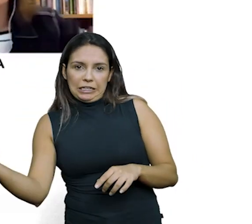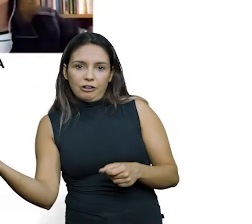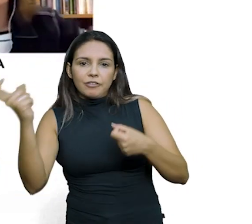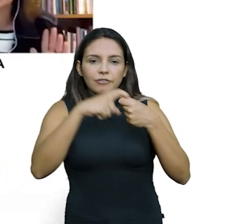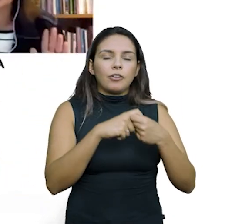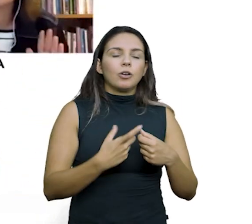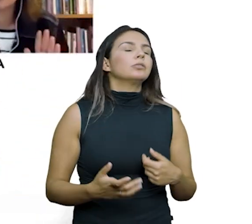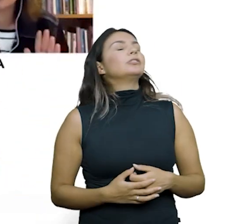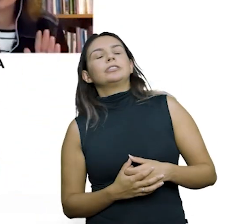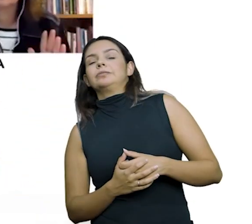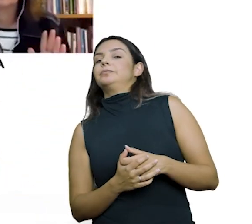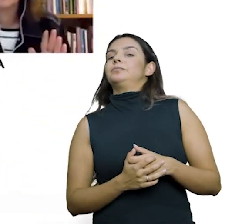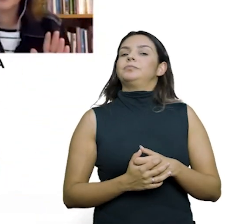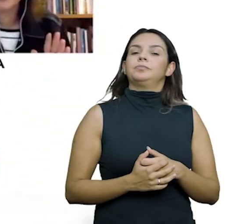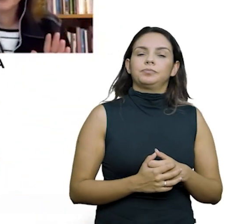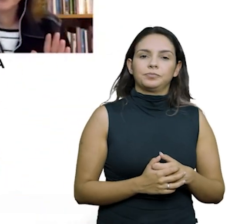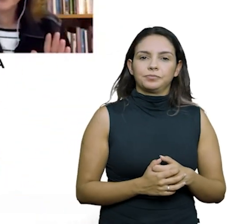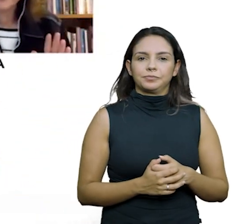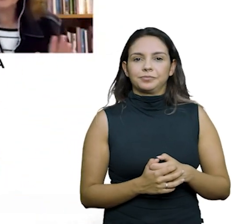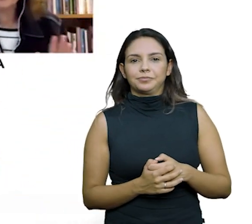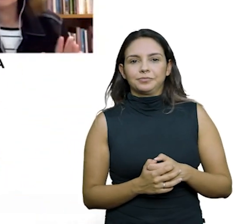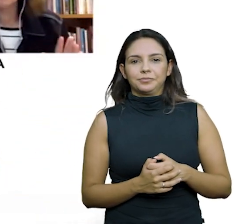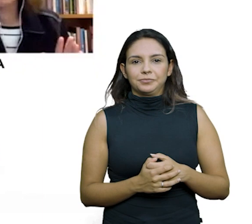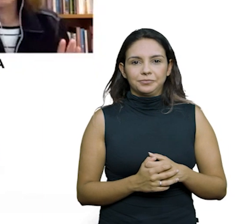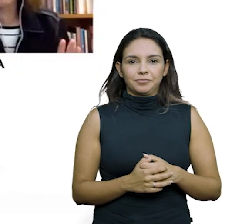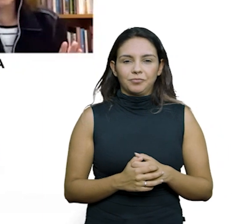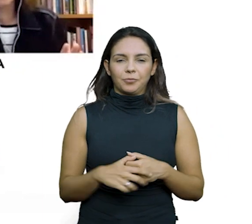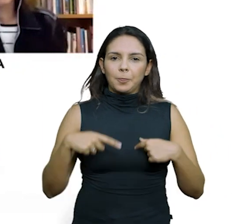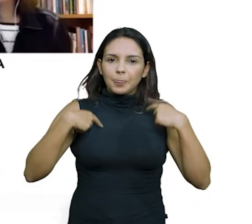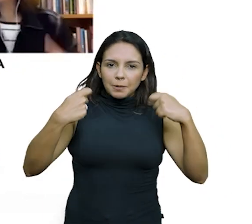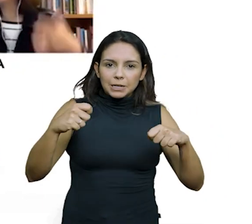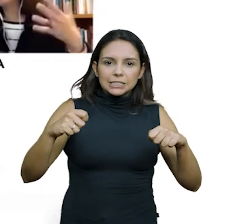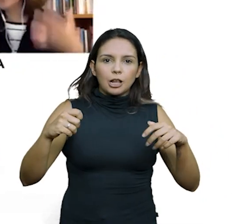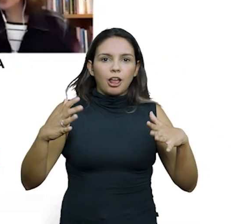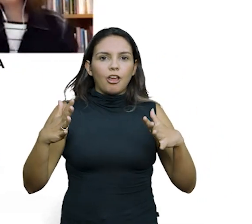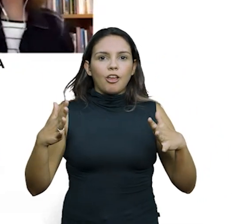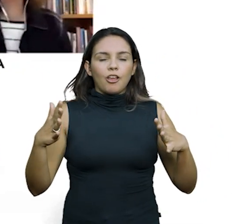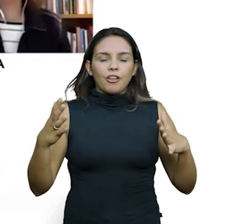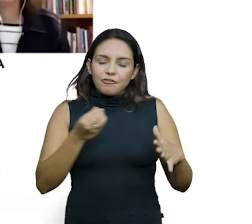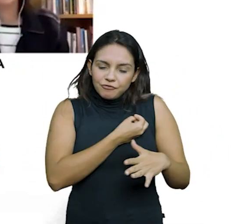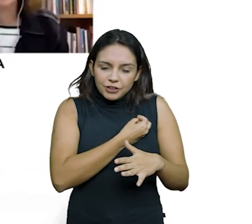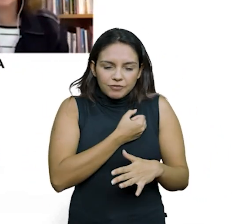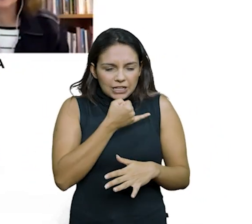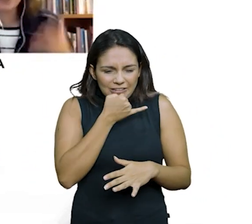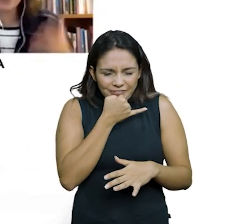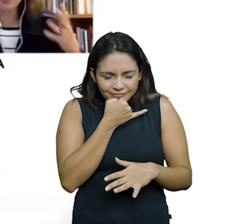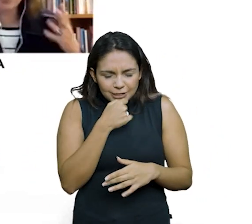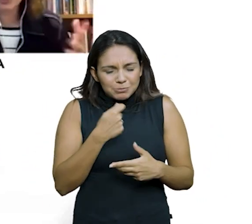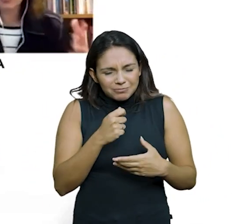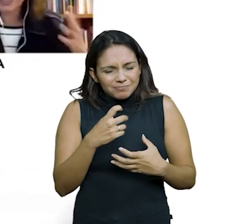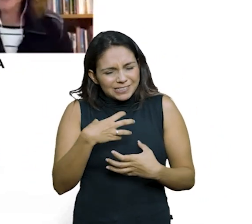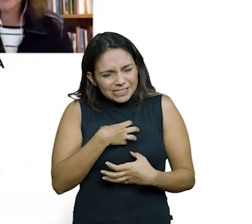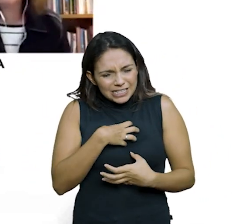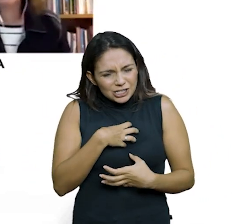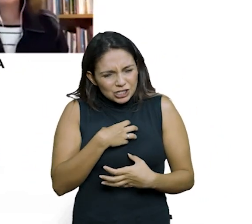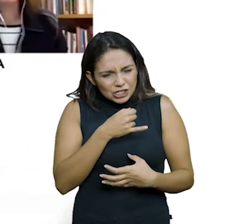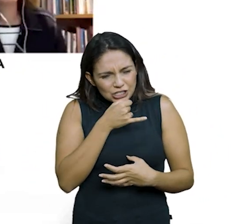já volto, né? Eu, como preciso de viver a tristeza, porque senão eu enlouqueço,